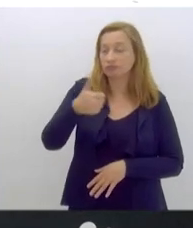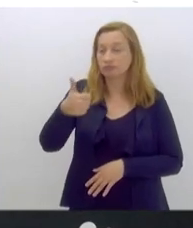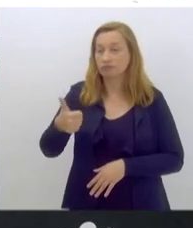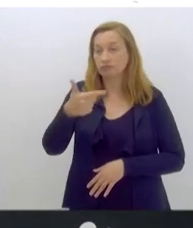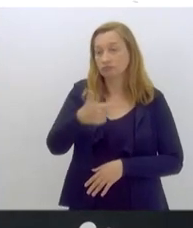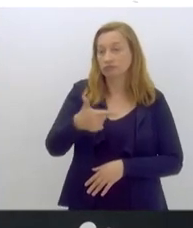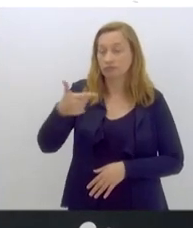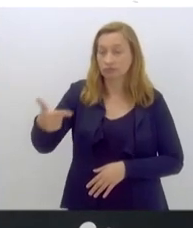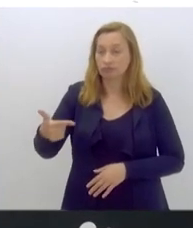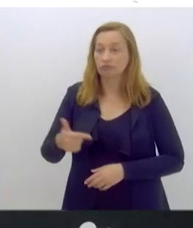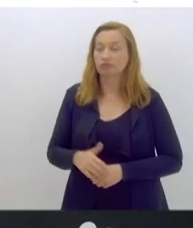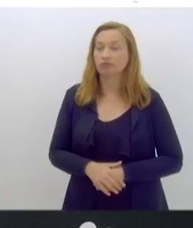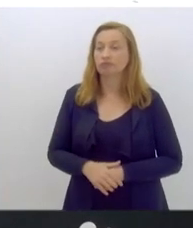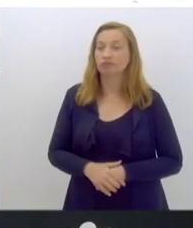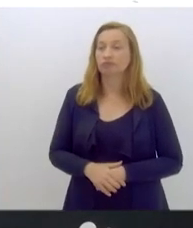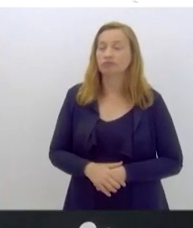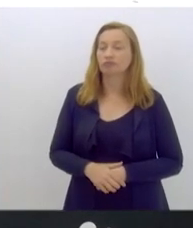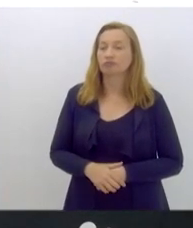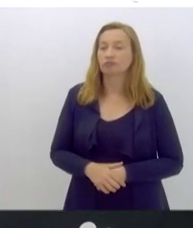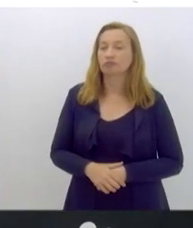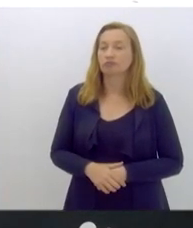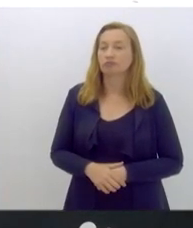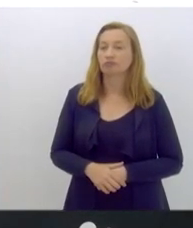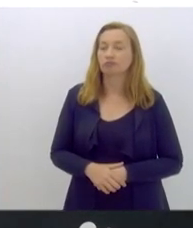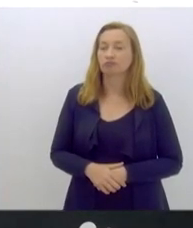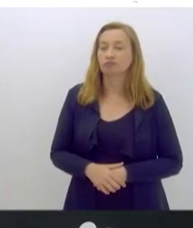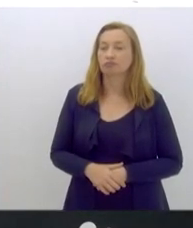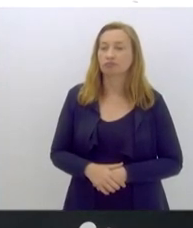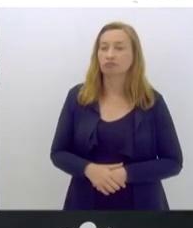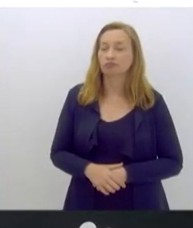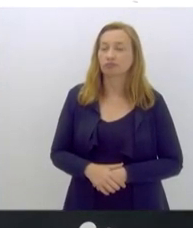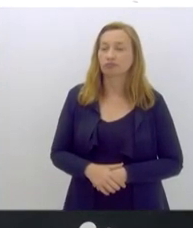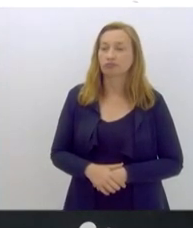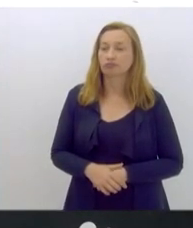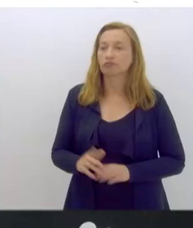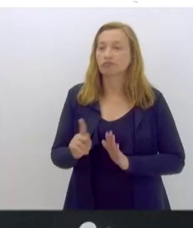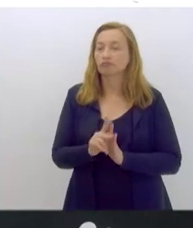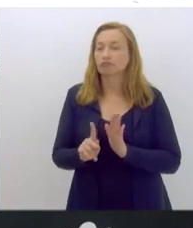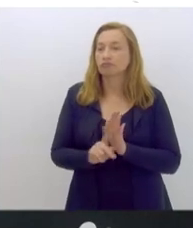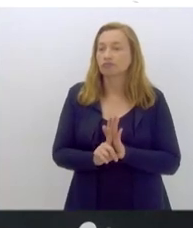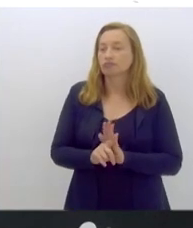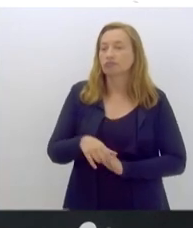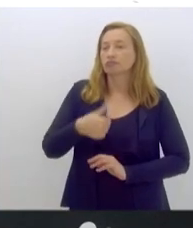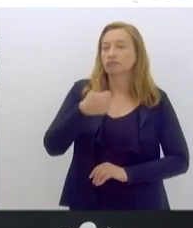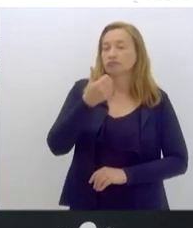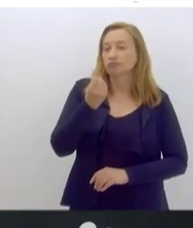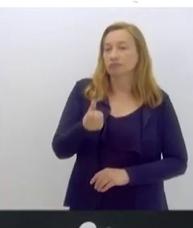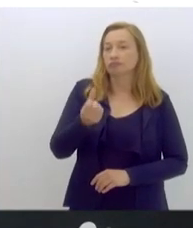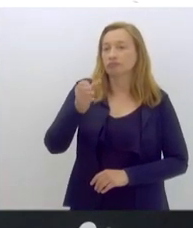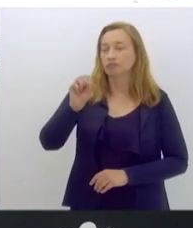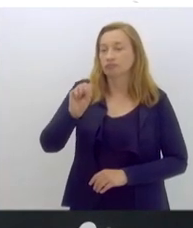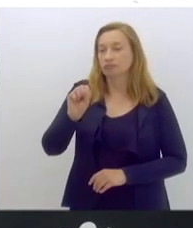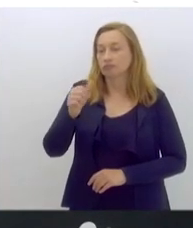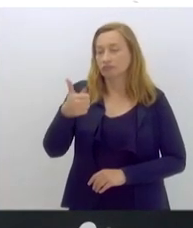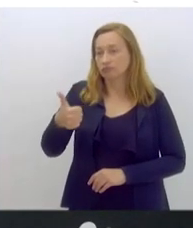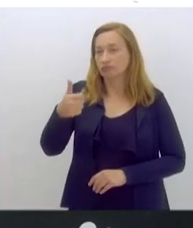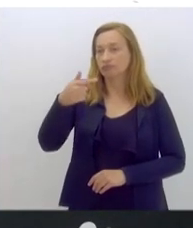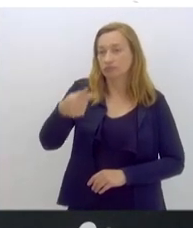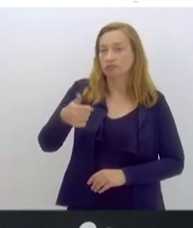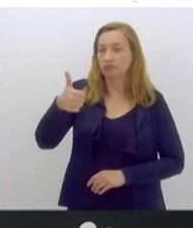22 que contém o projeto de lei 6171 de 22